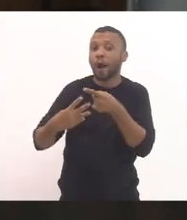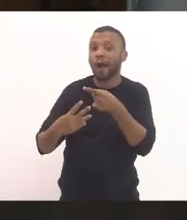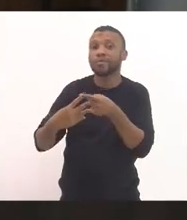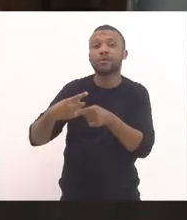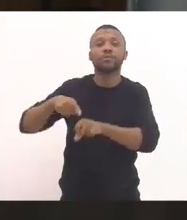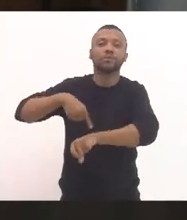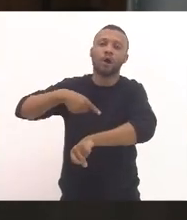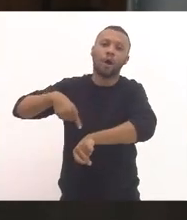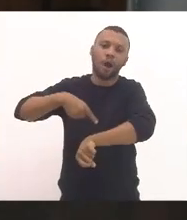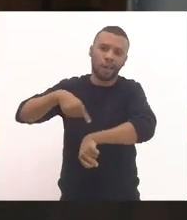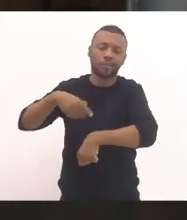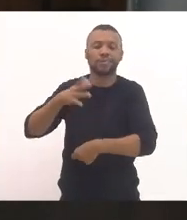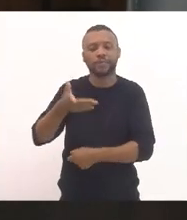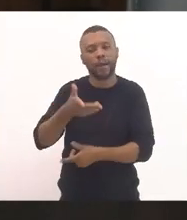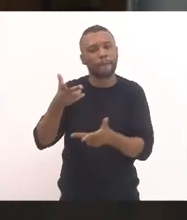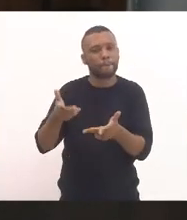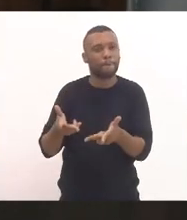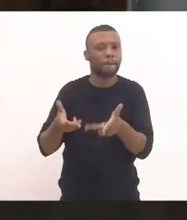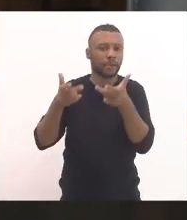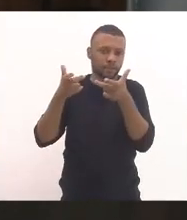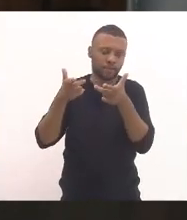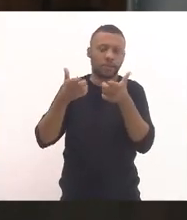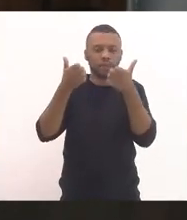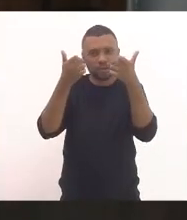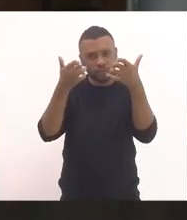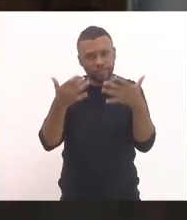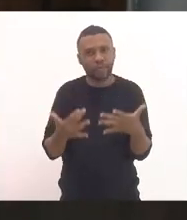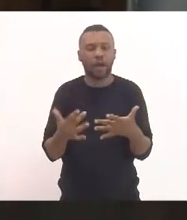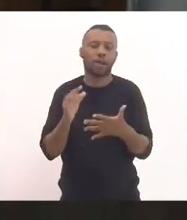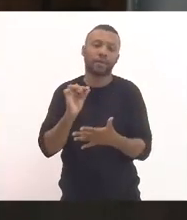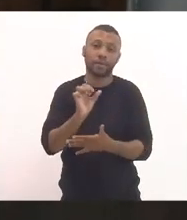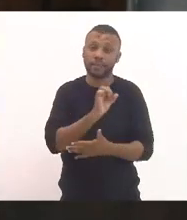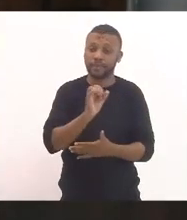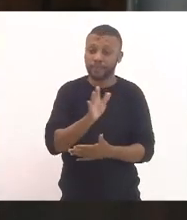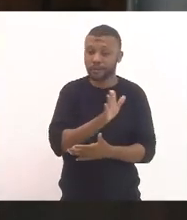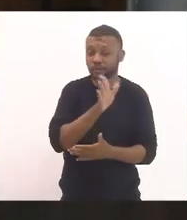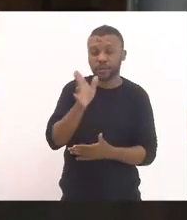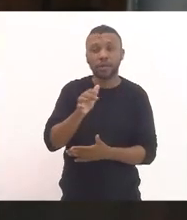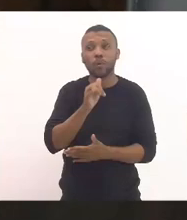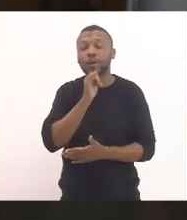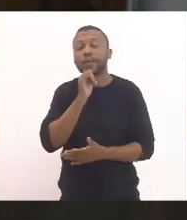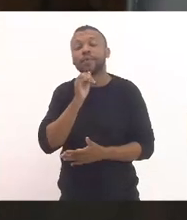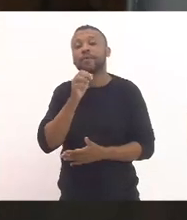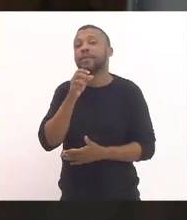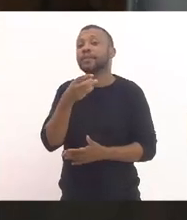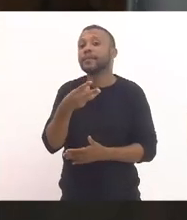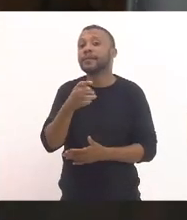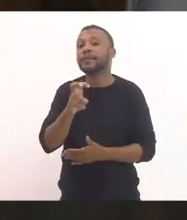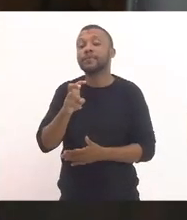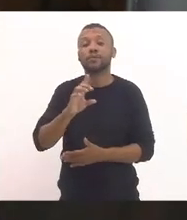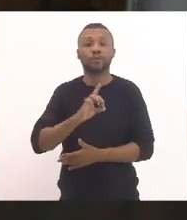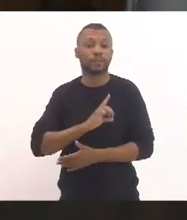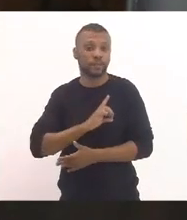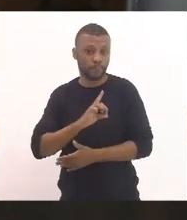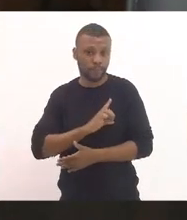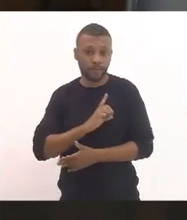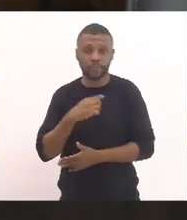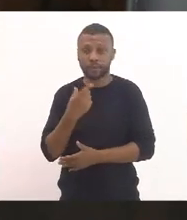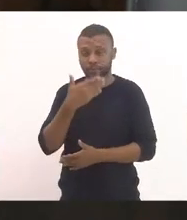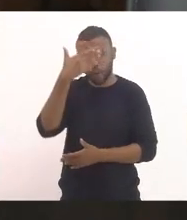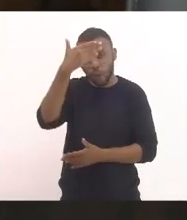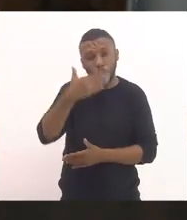é né Eu já peguei isso e falo de cadeirinha Se vocês forem lá na por exemplo a 35 DP vocês vão poder